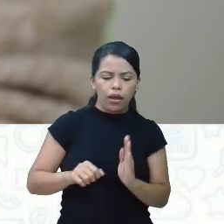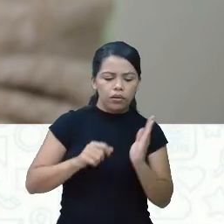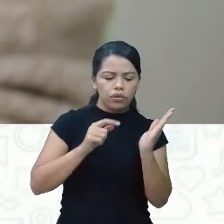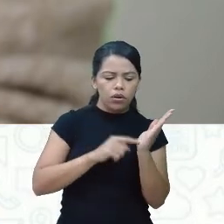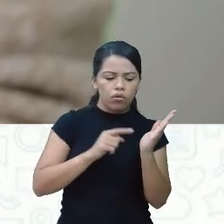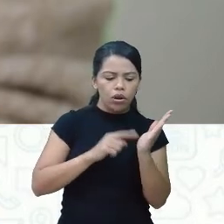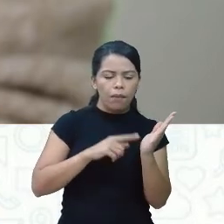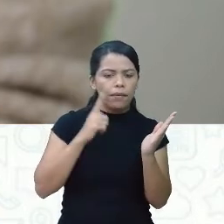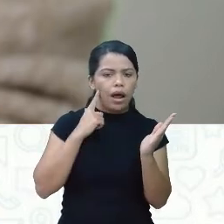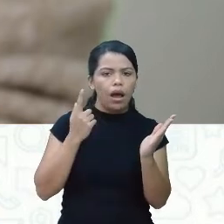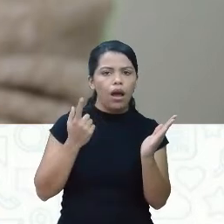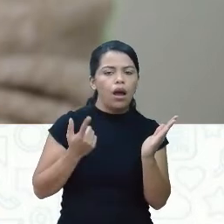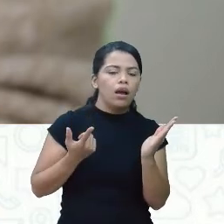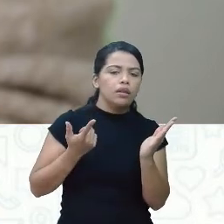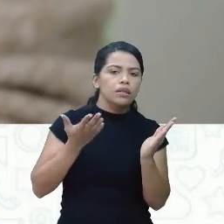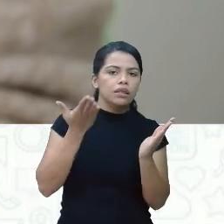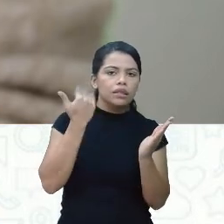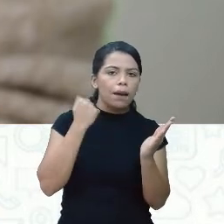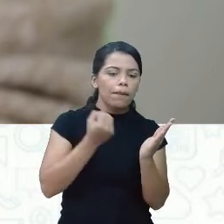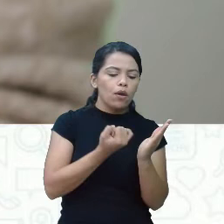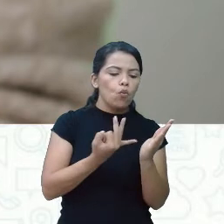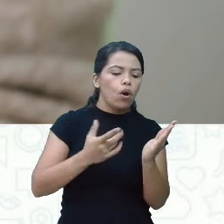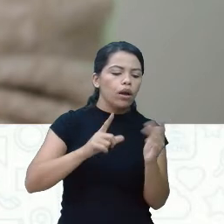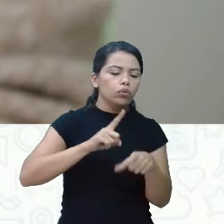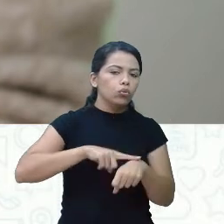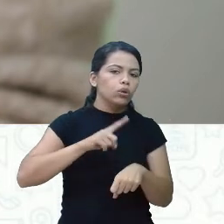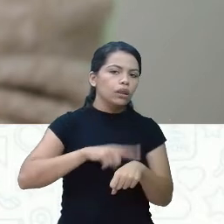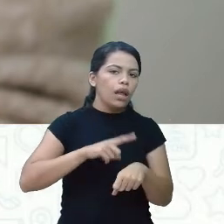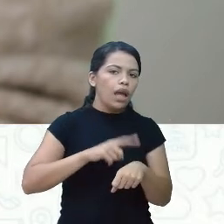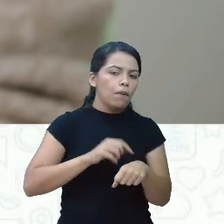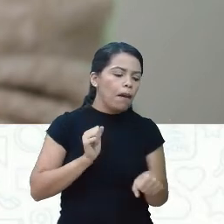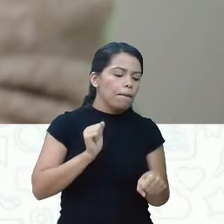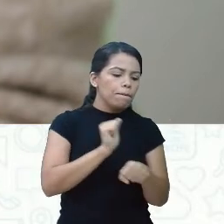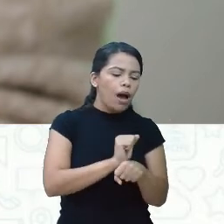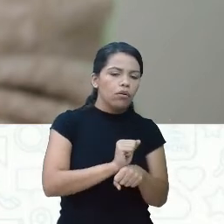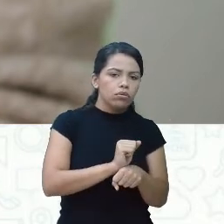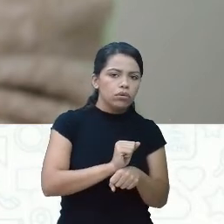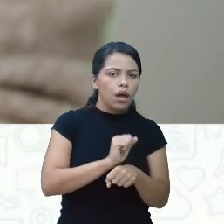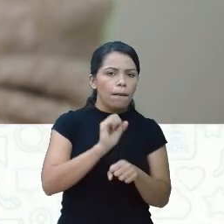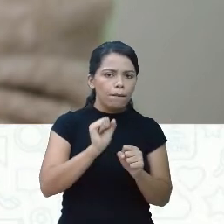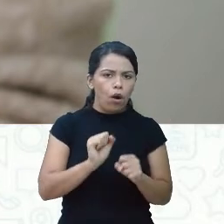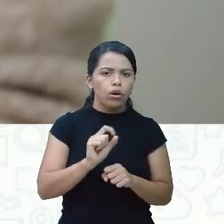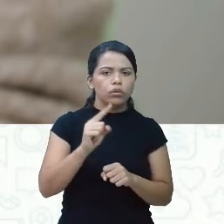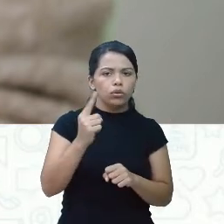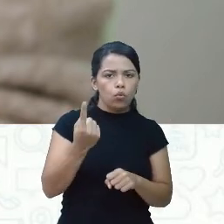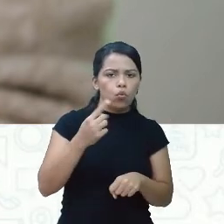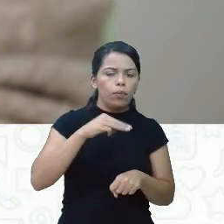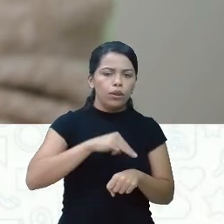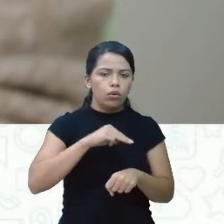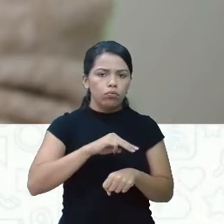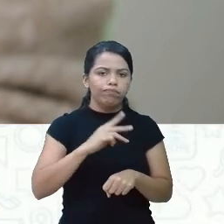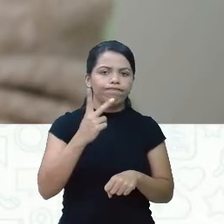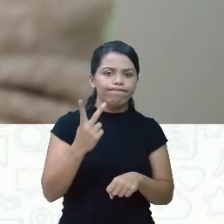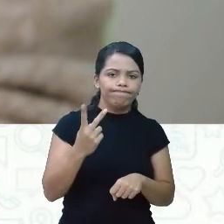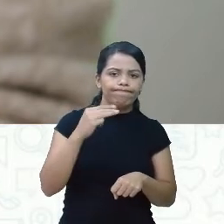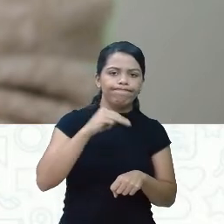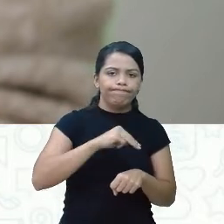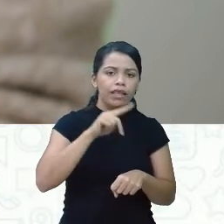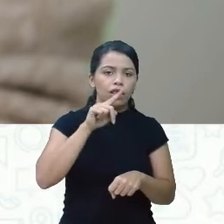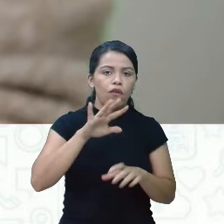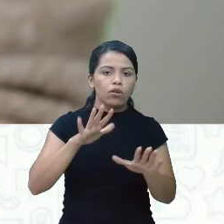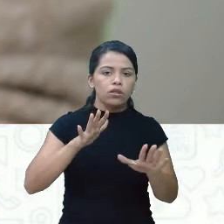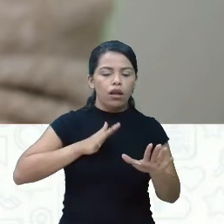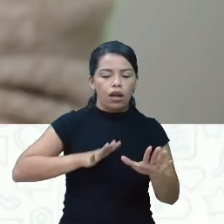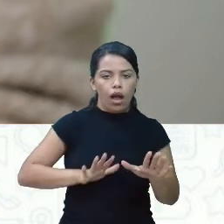do celular. Aí você escolhe um intervalo de tempo, que pode ser 1 minuto ou 2. Você se acomoda, fecha os olhos e